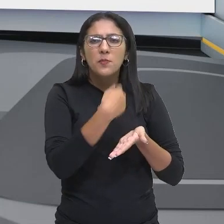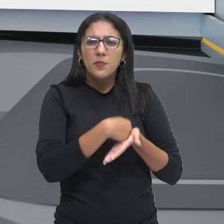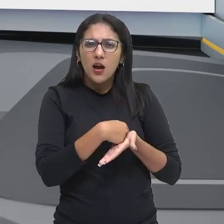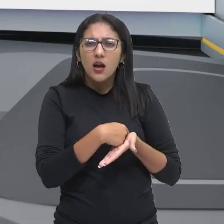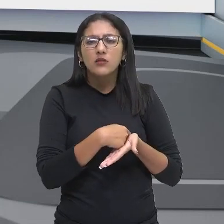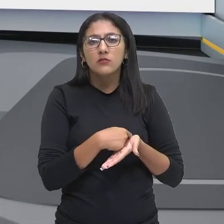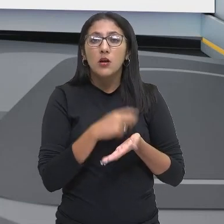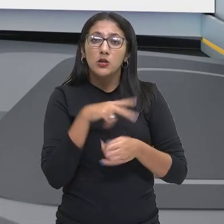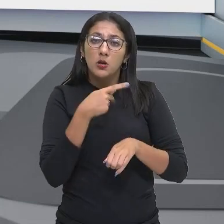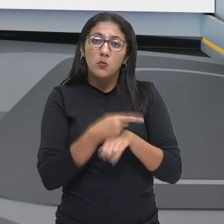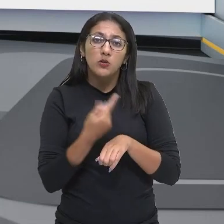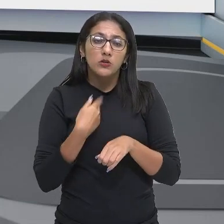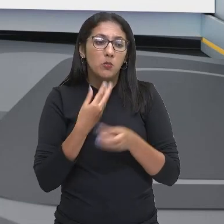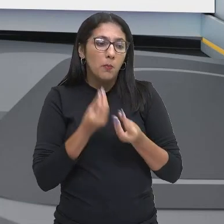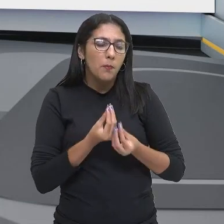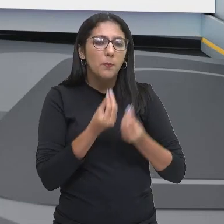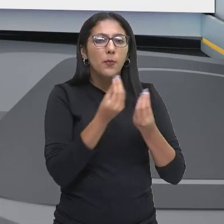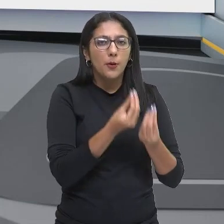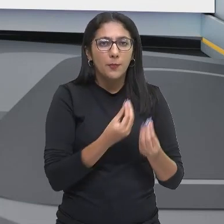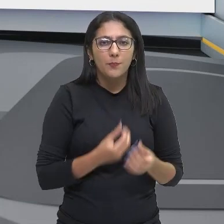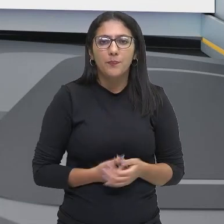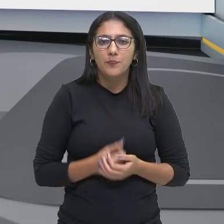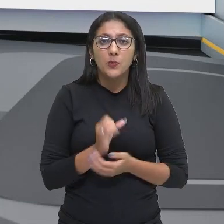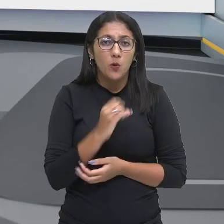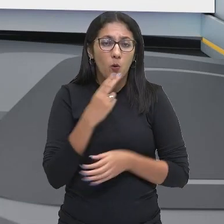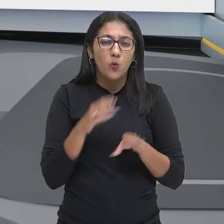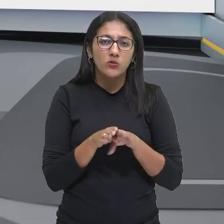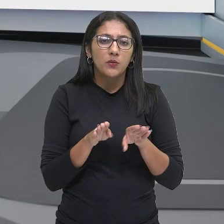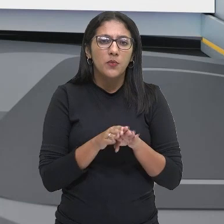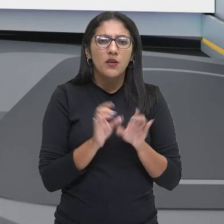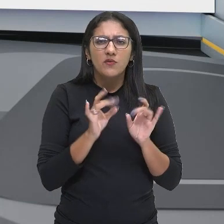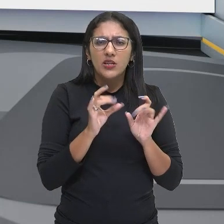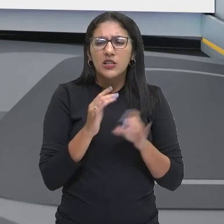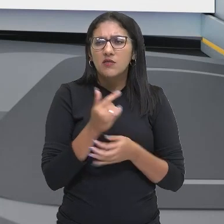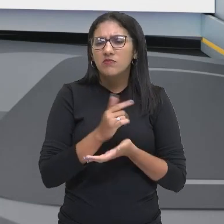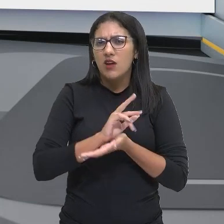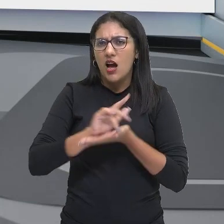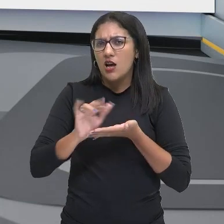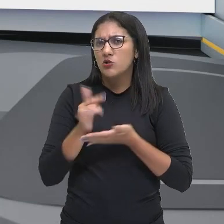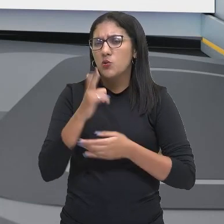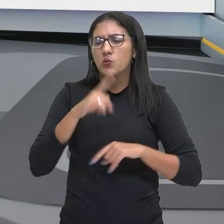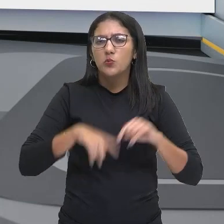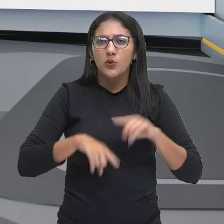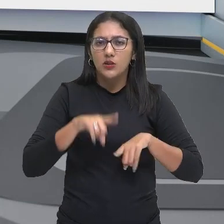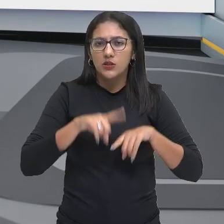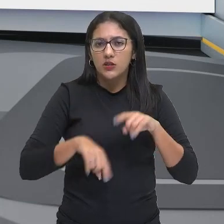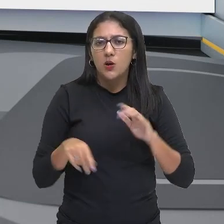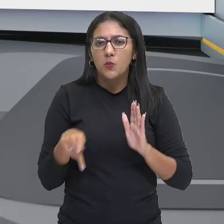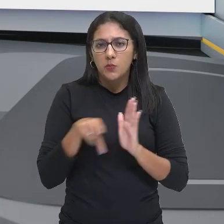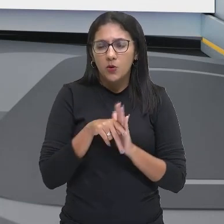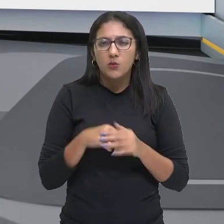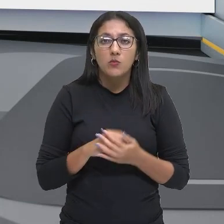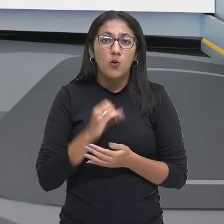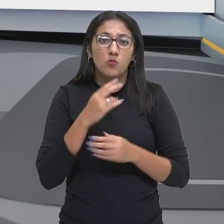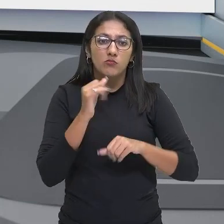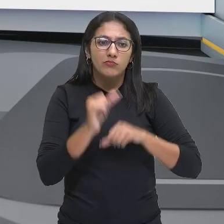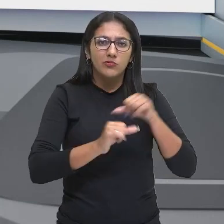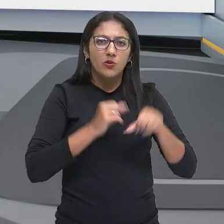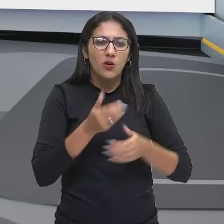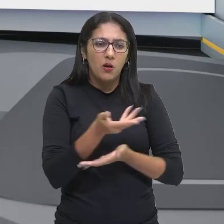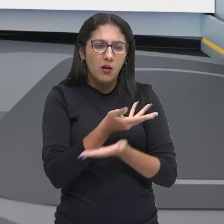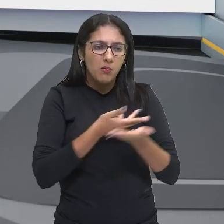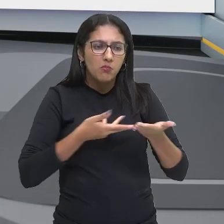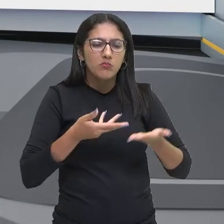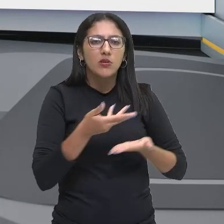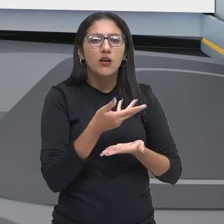eu te dou essa arma. Ou você pode vender outros itens também, você pode trocar por outros itens que te